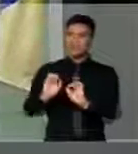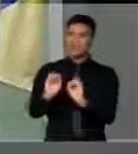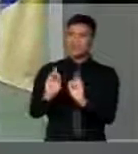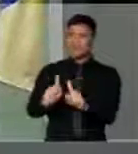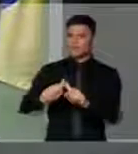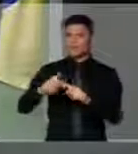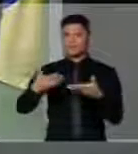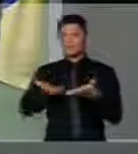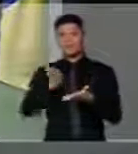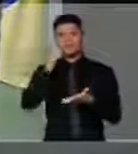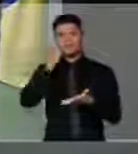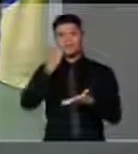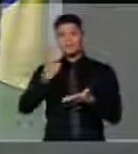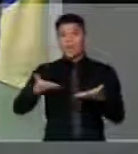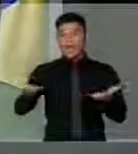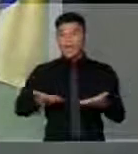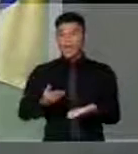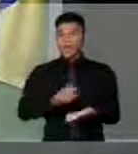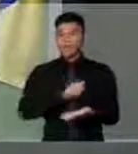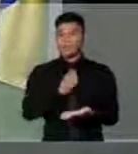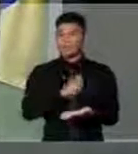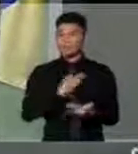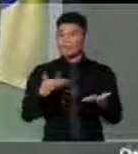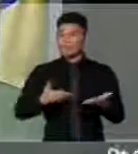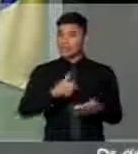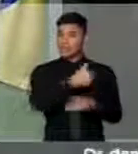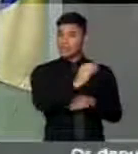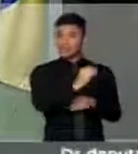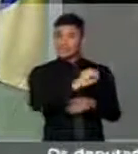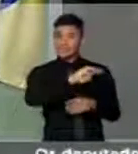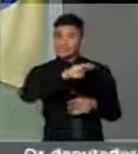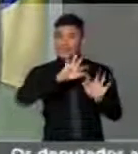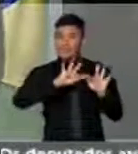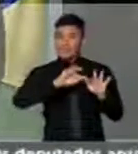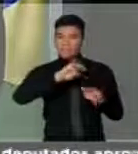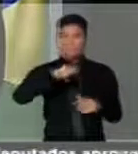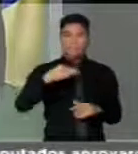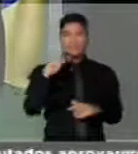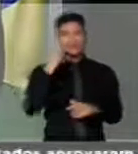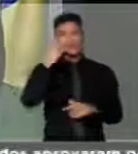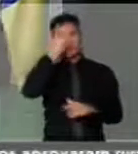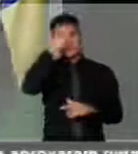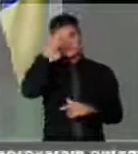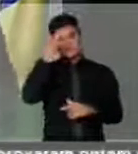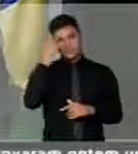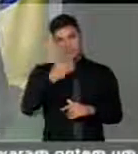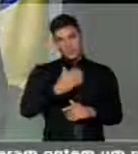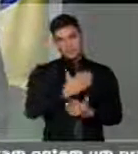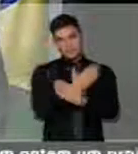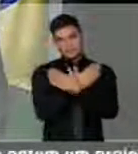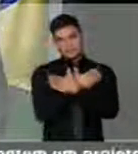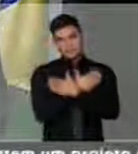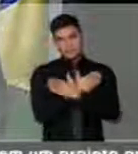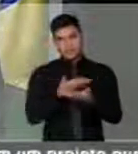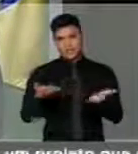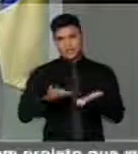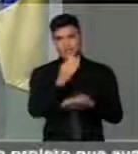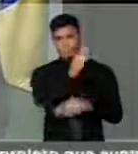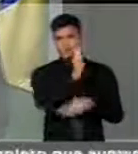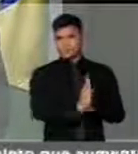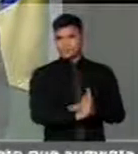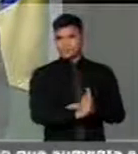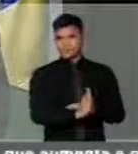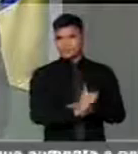os 10 milhões de famílias desempregadas no Brasil? Cadê as soluções para o 1,5